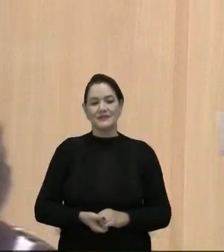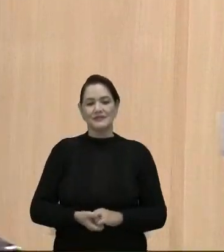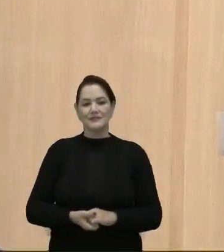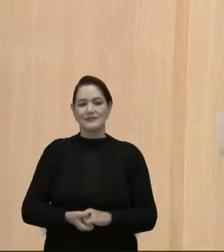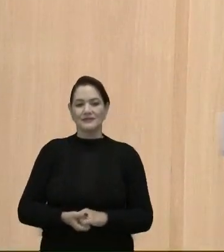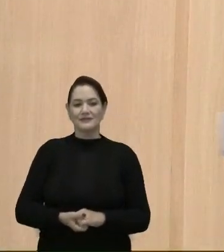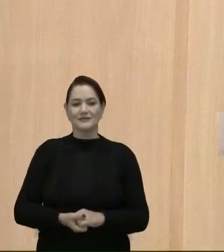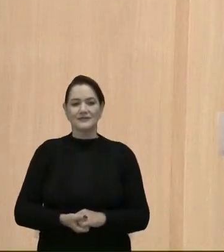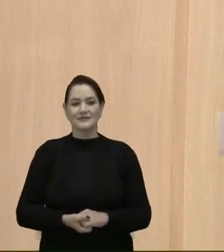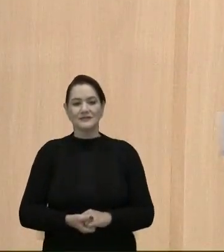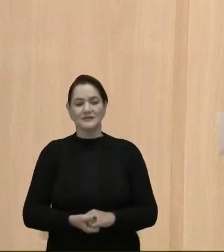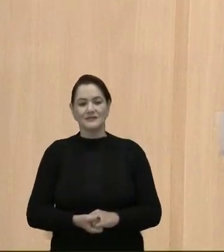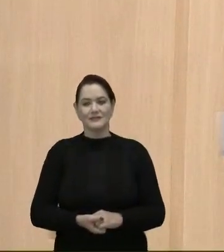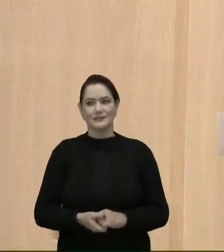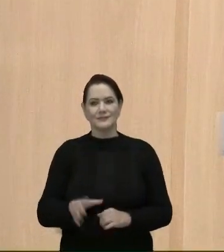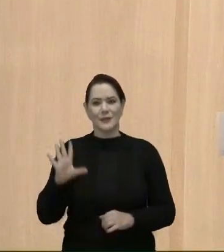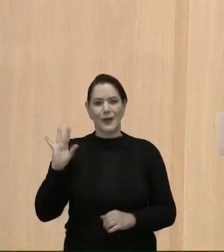Só que eu vou pegar minha colinha.